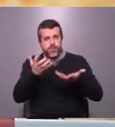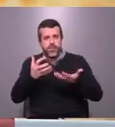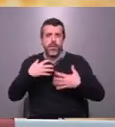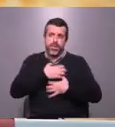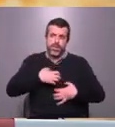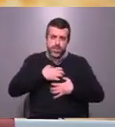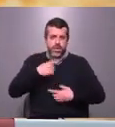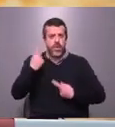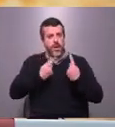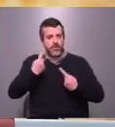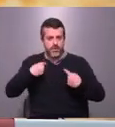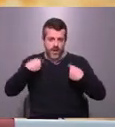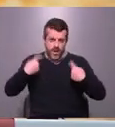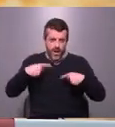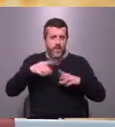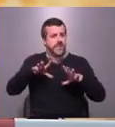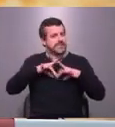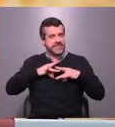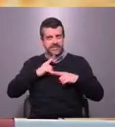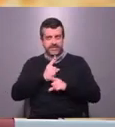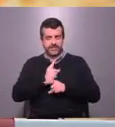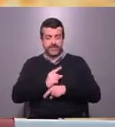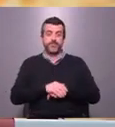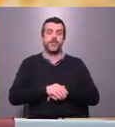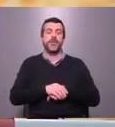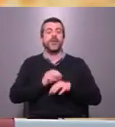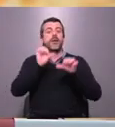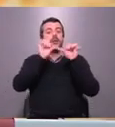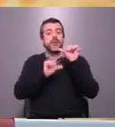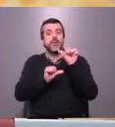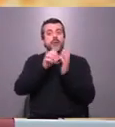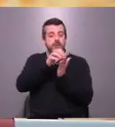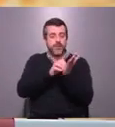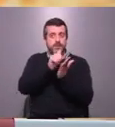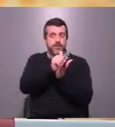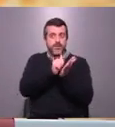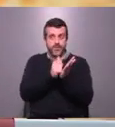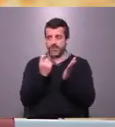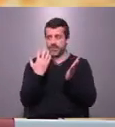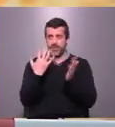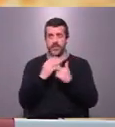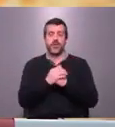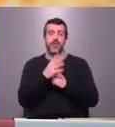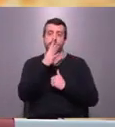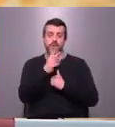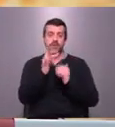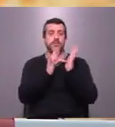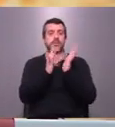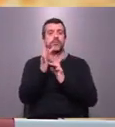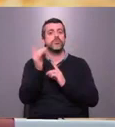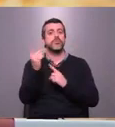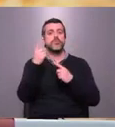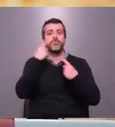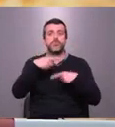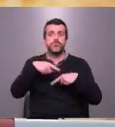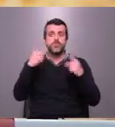assaltam. O Evangelho agora proclamado afirma que Jesus Cristo nos vem dar a